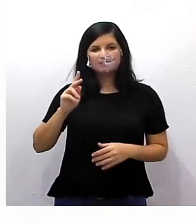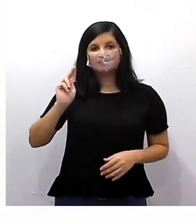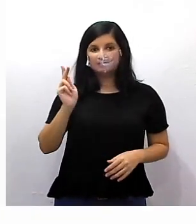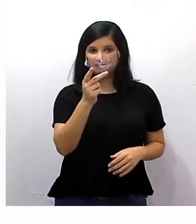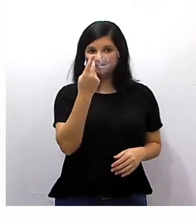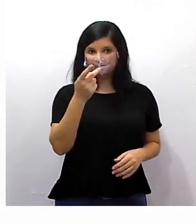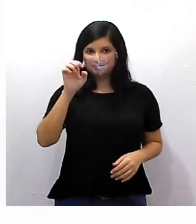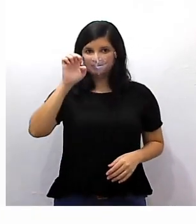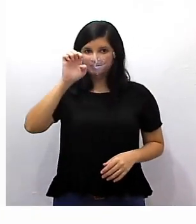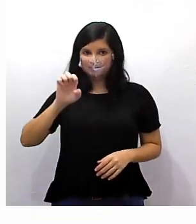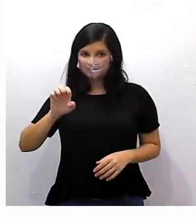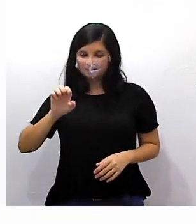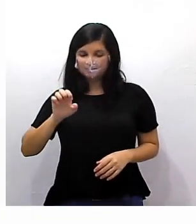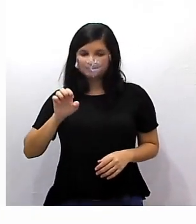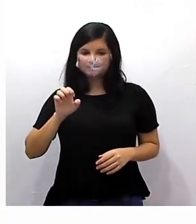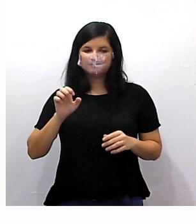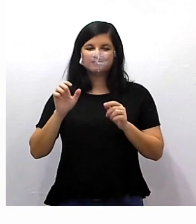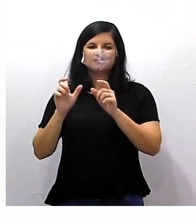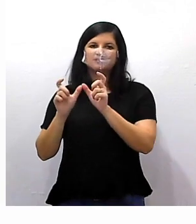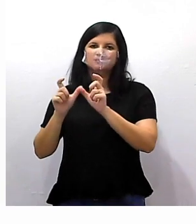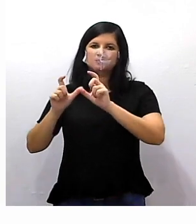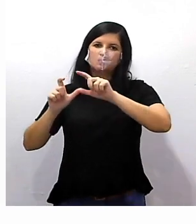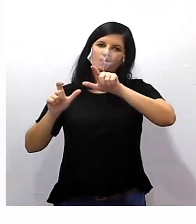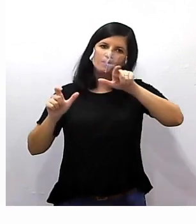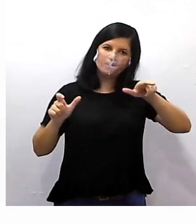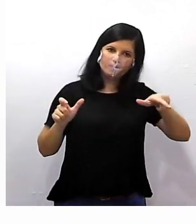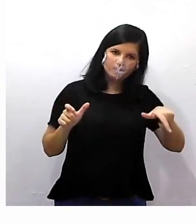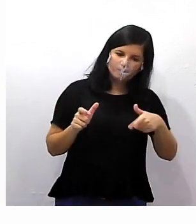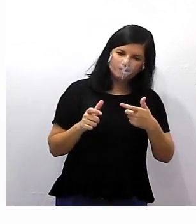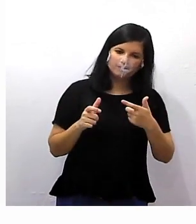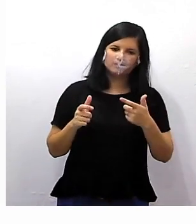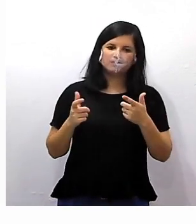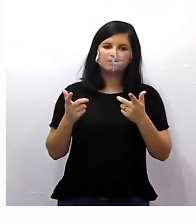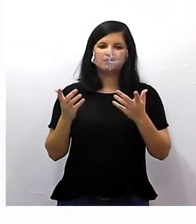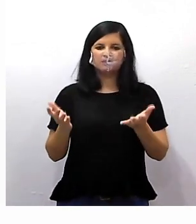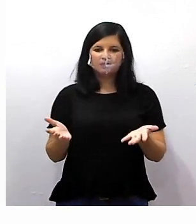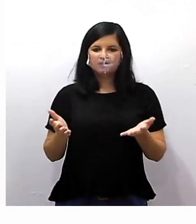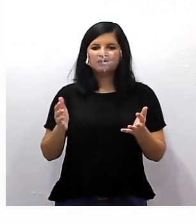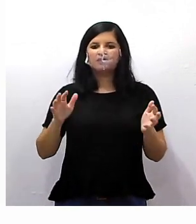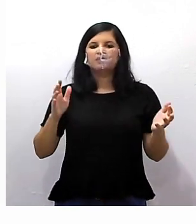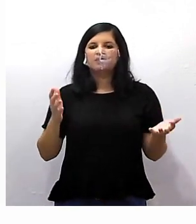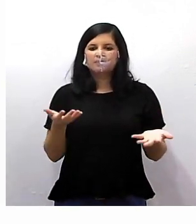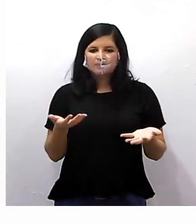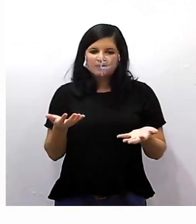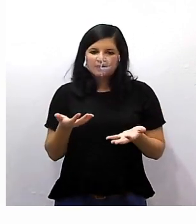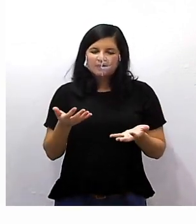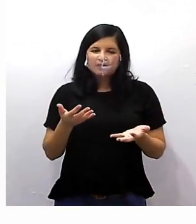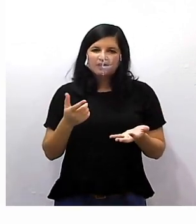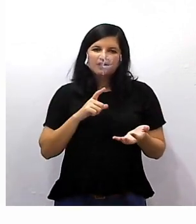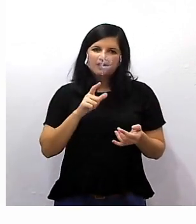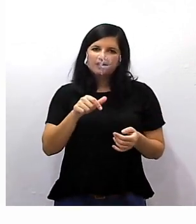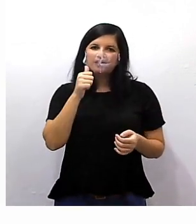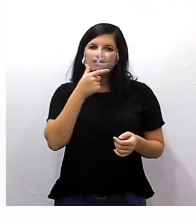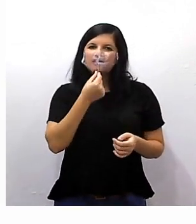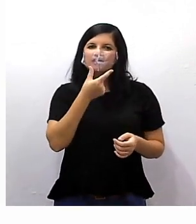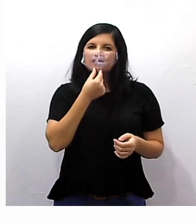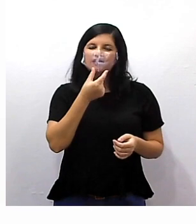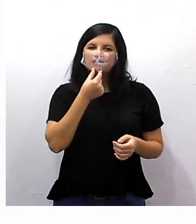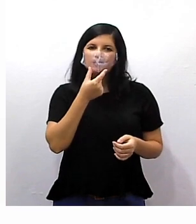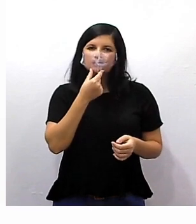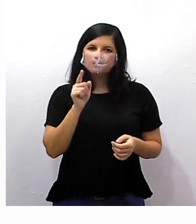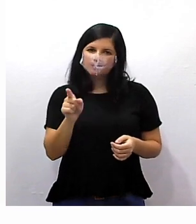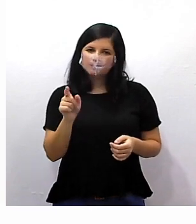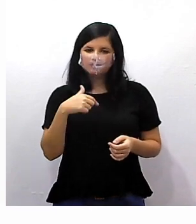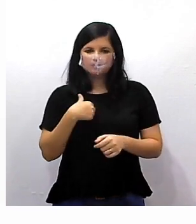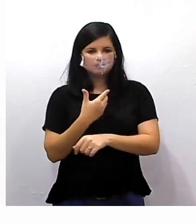sujeito da tua oração, espaço, there regularly, but now he never does. Então, eu tô querendo dizer aí